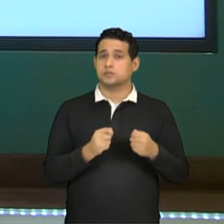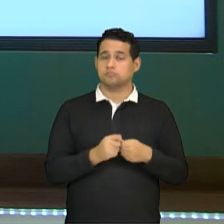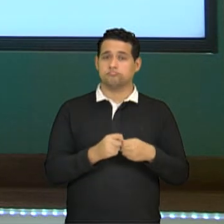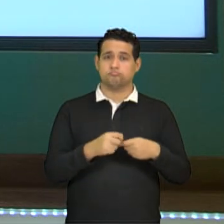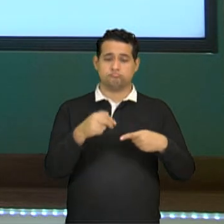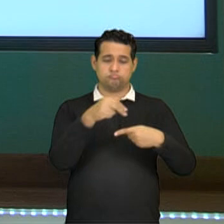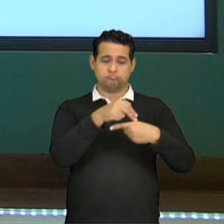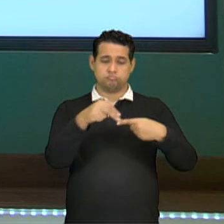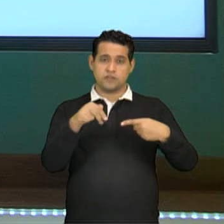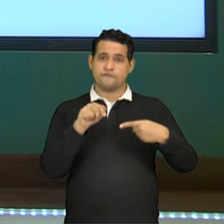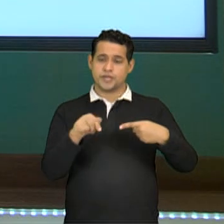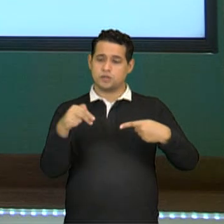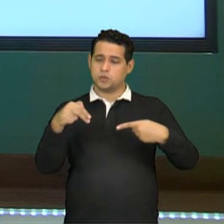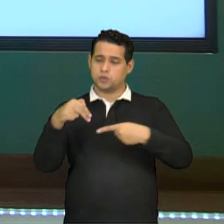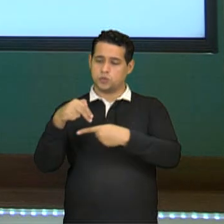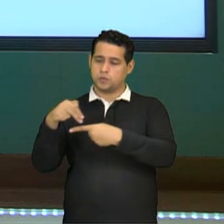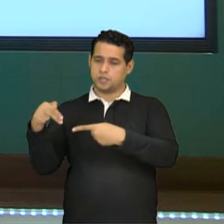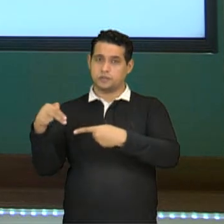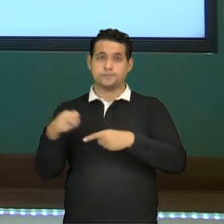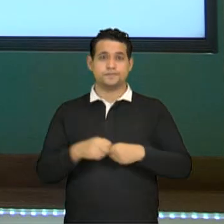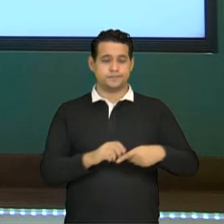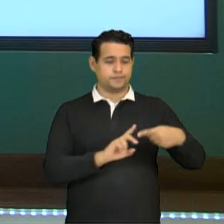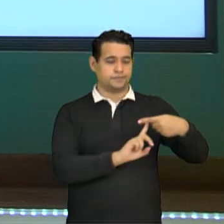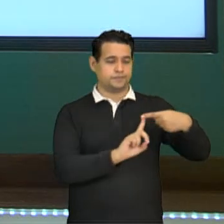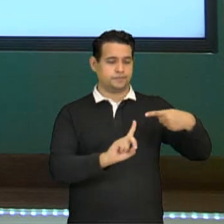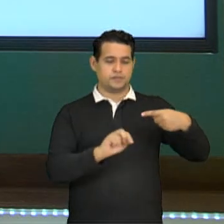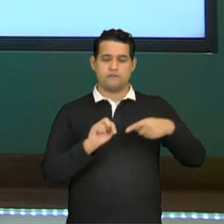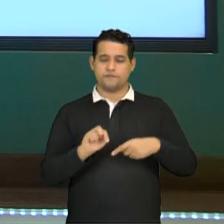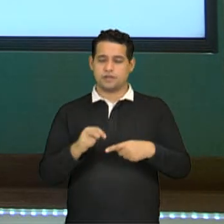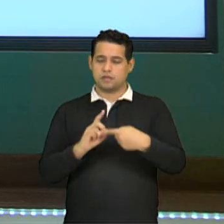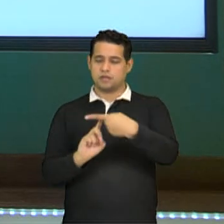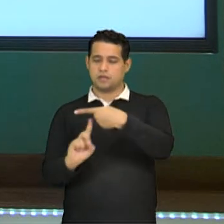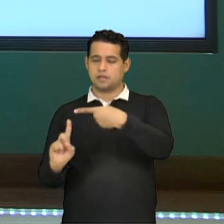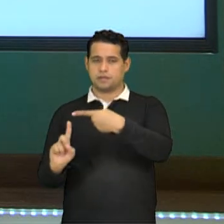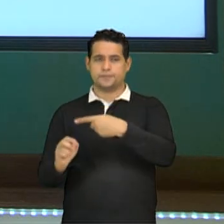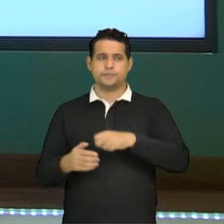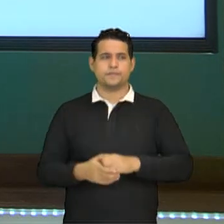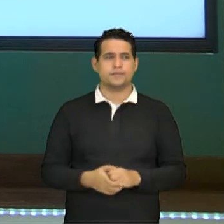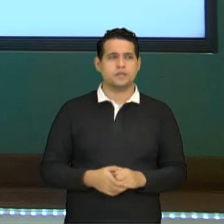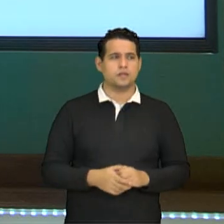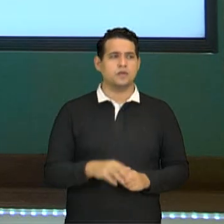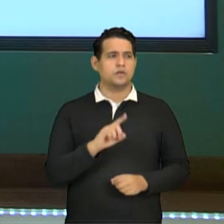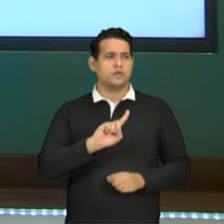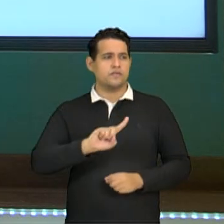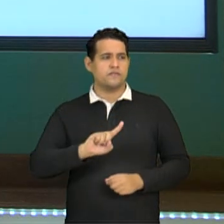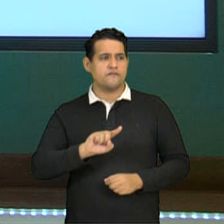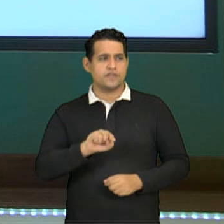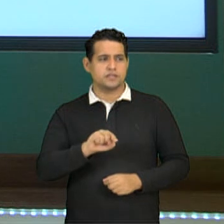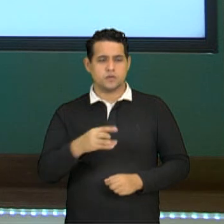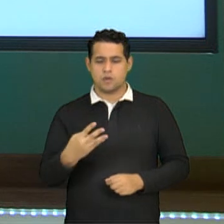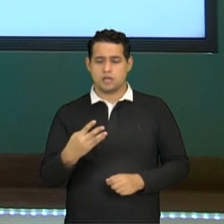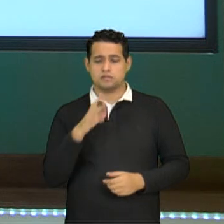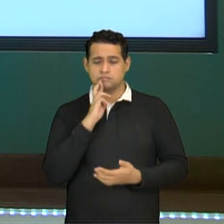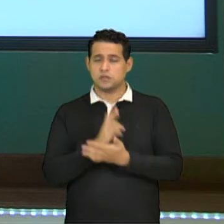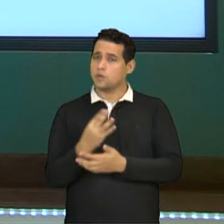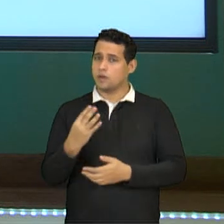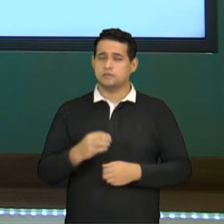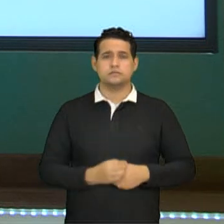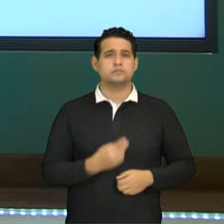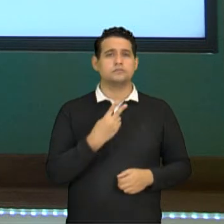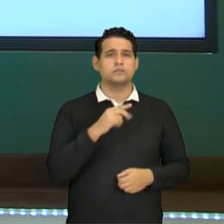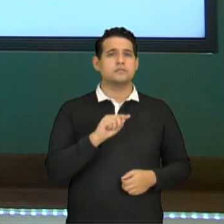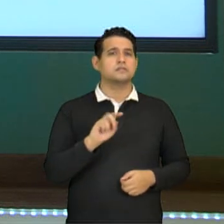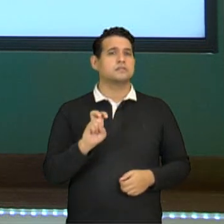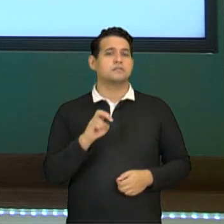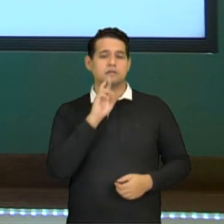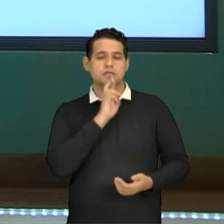numerador vezes numerador e denominador vezes denominador. 1 vezes 4, 4. E 2 vezes